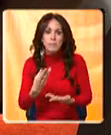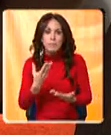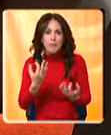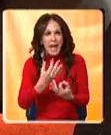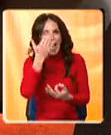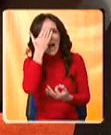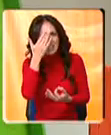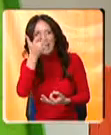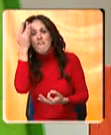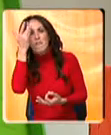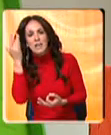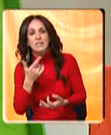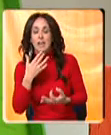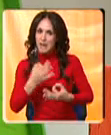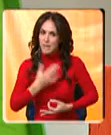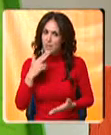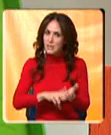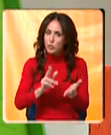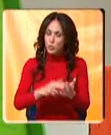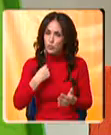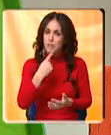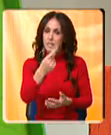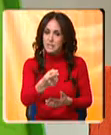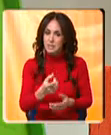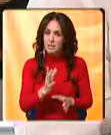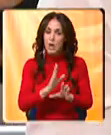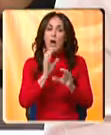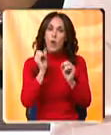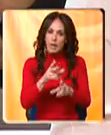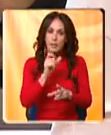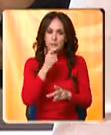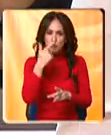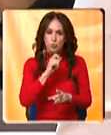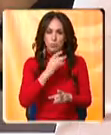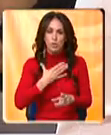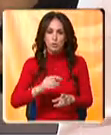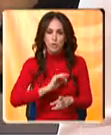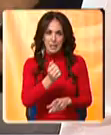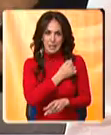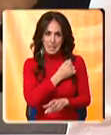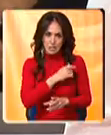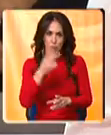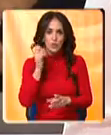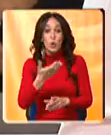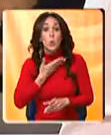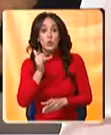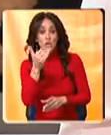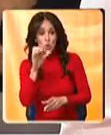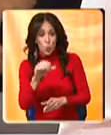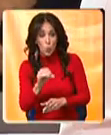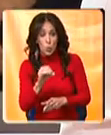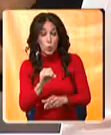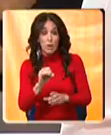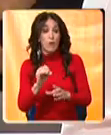Talvez. Acha que é fácil, e vou-lhe ser muito sincera nisto que lhe vou dizer, por muito que as pessoas possam não gostar lá em casa. O Diogo, nas